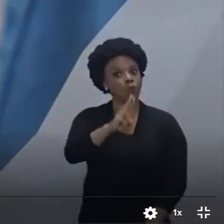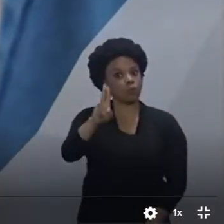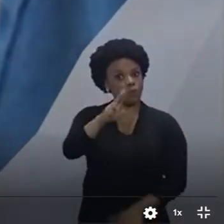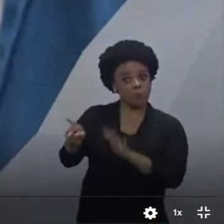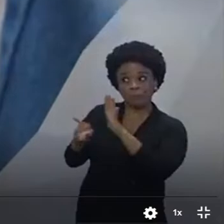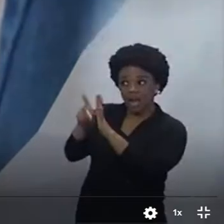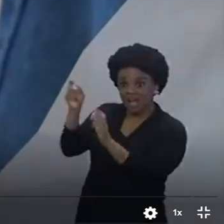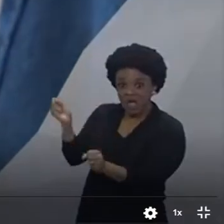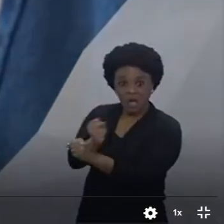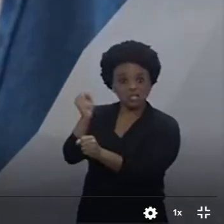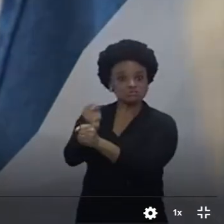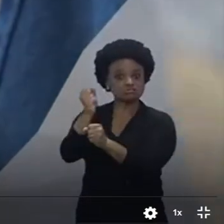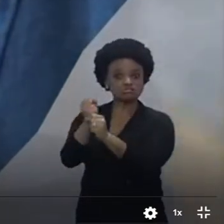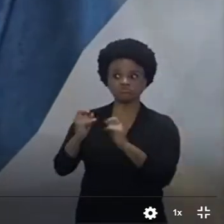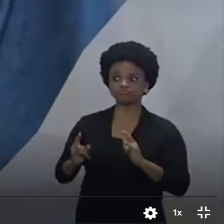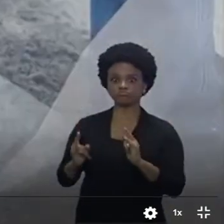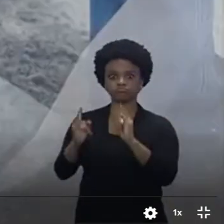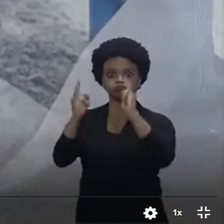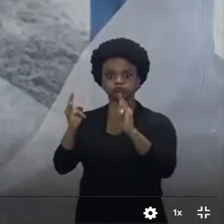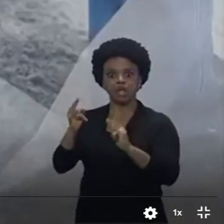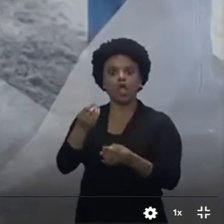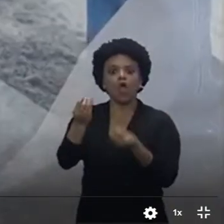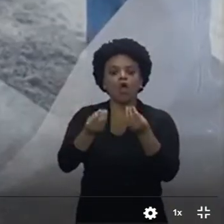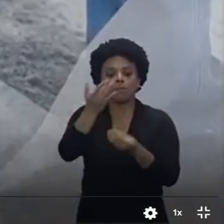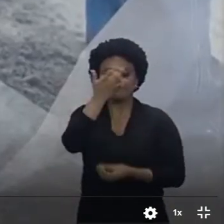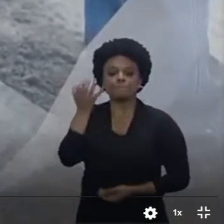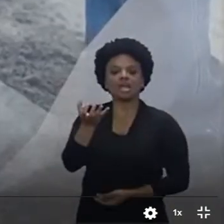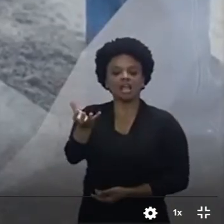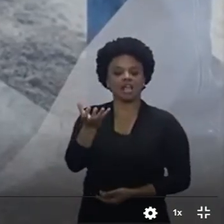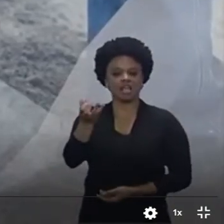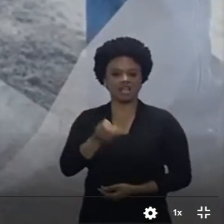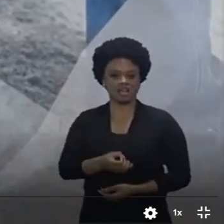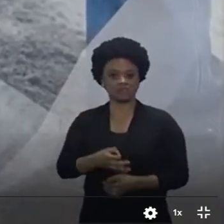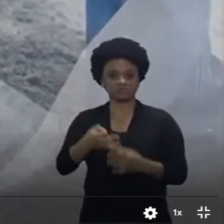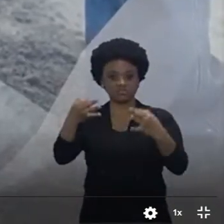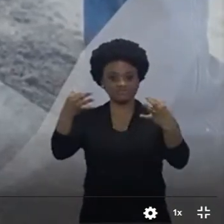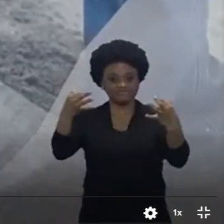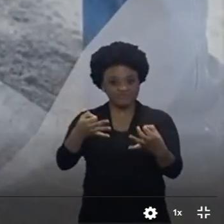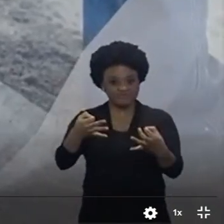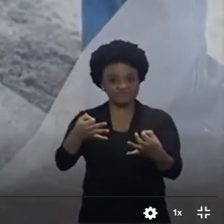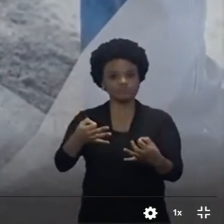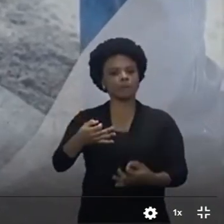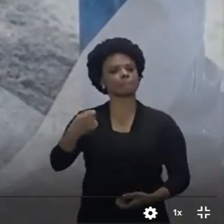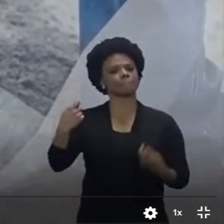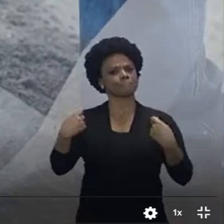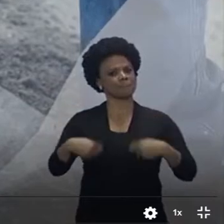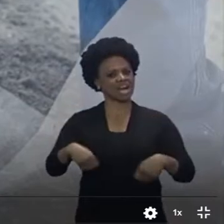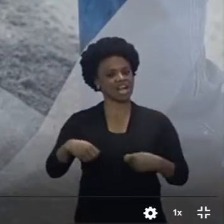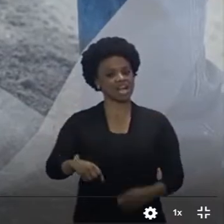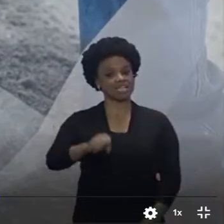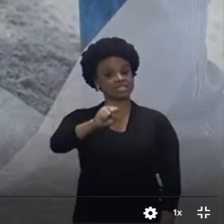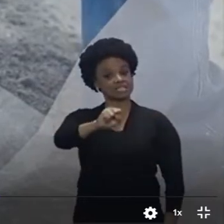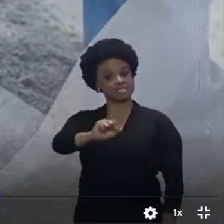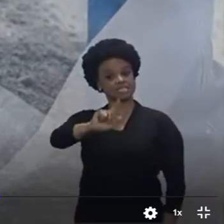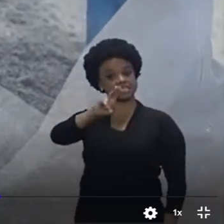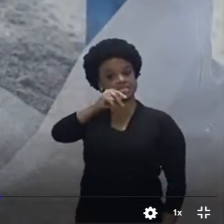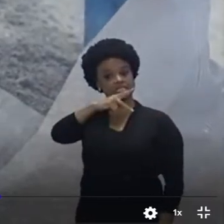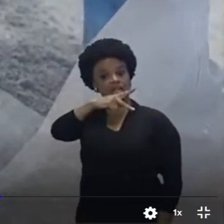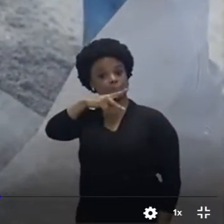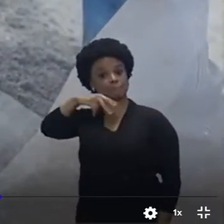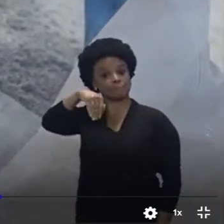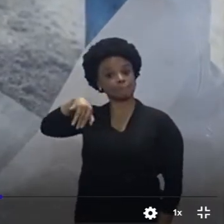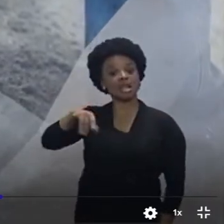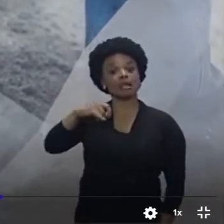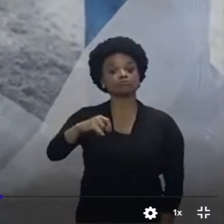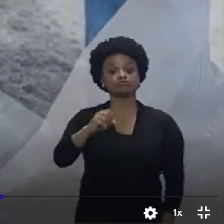obra, conforme o pedido do cliente. Por isso, a precisão é muito importante. Esse slump deve ser no mínimo 8 e no